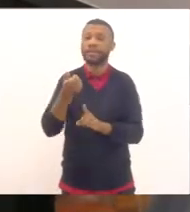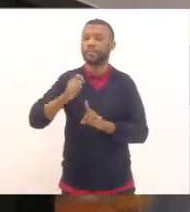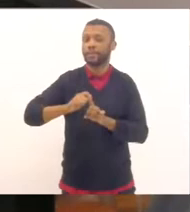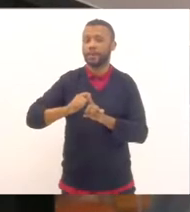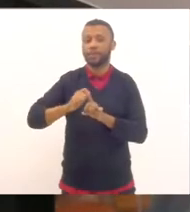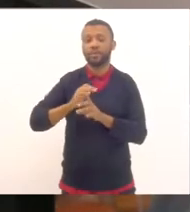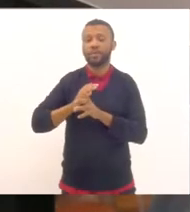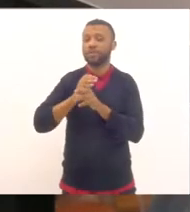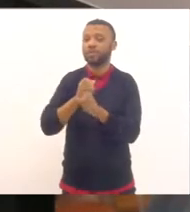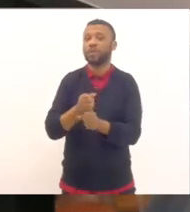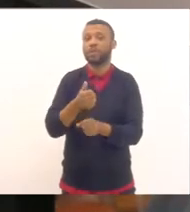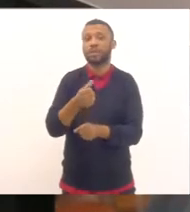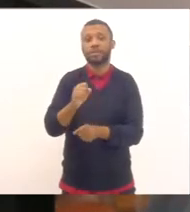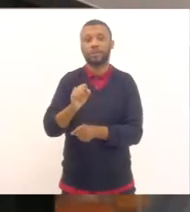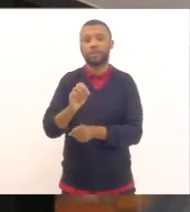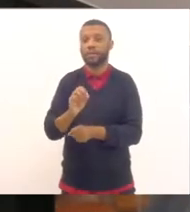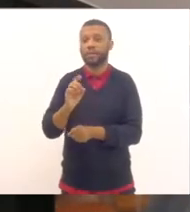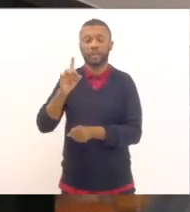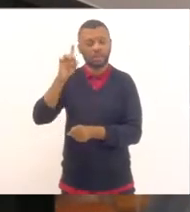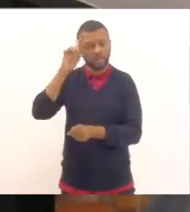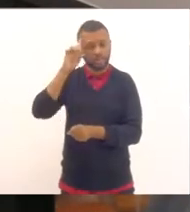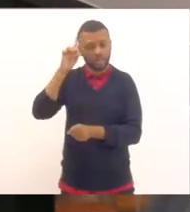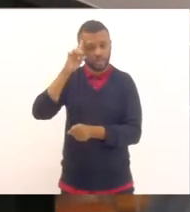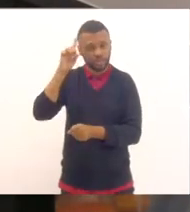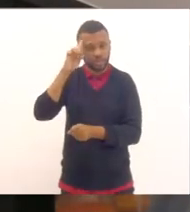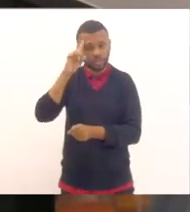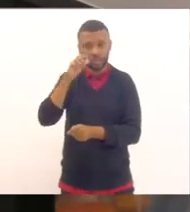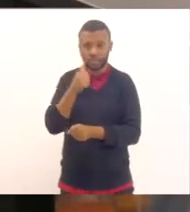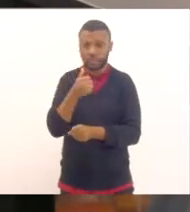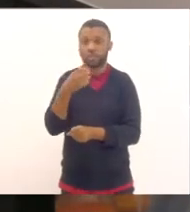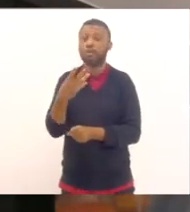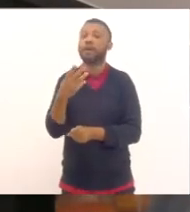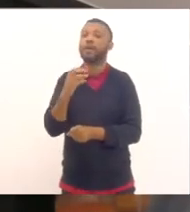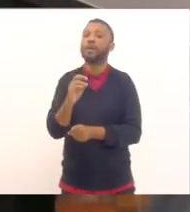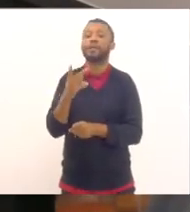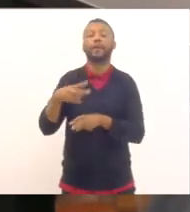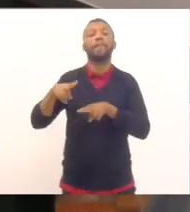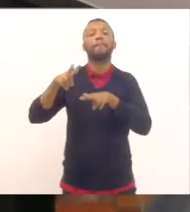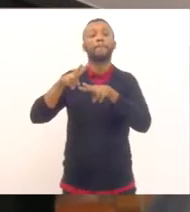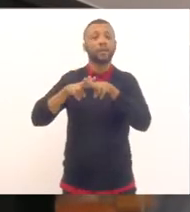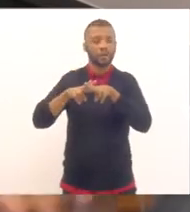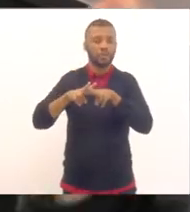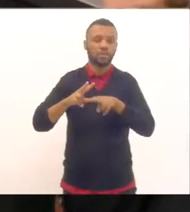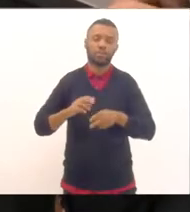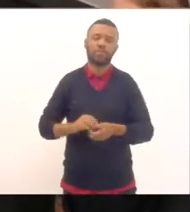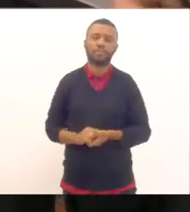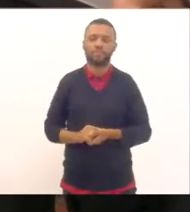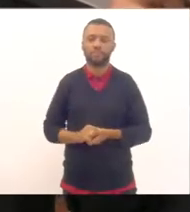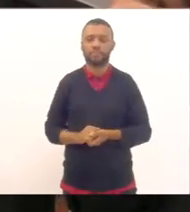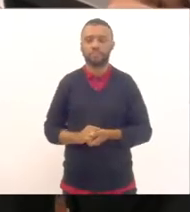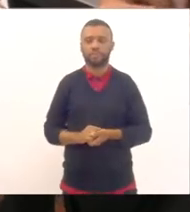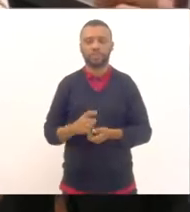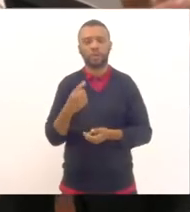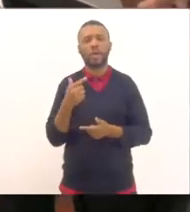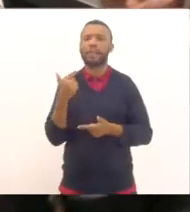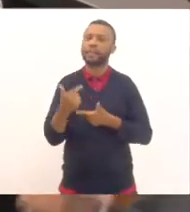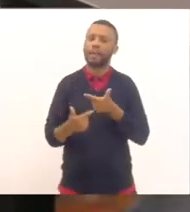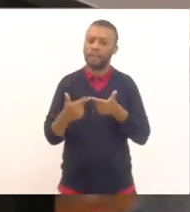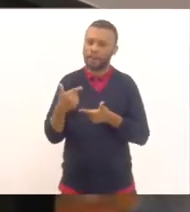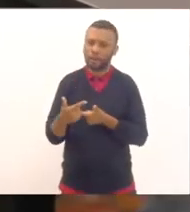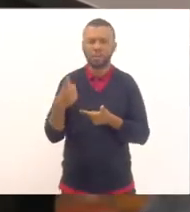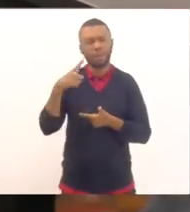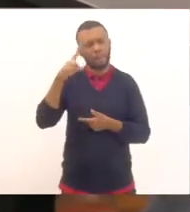6180 dias com 140 presos se eu não me engano e o 140 presos então nós trabalhamos